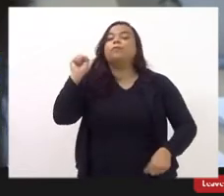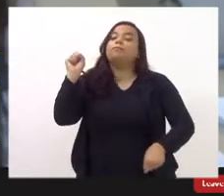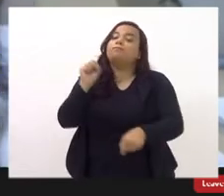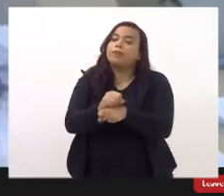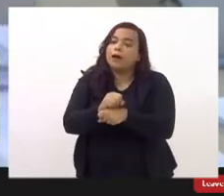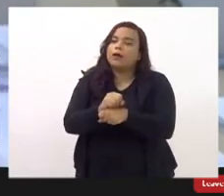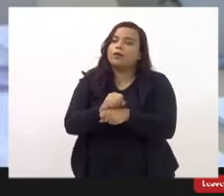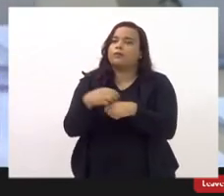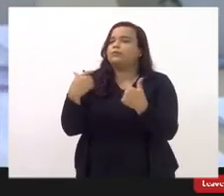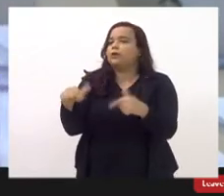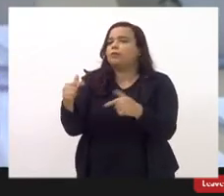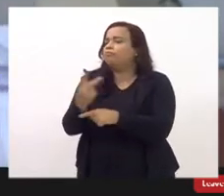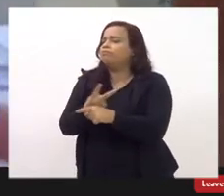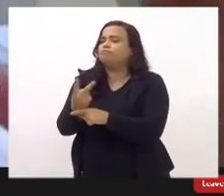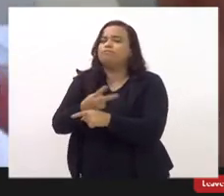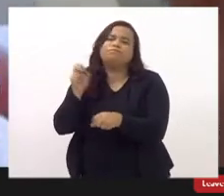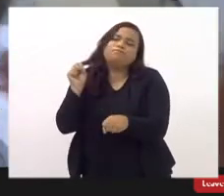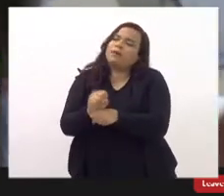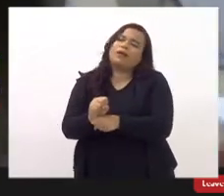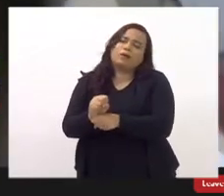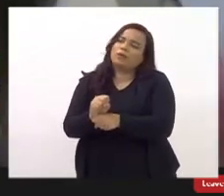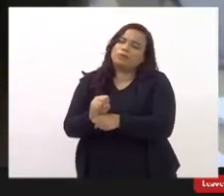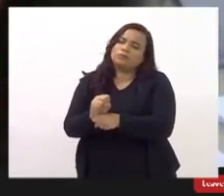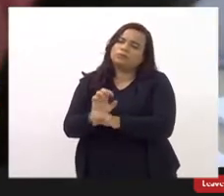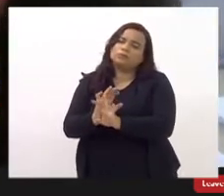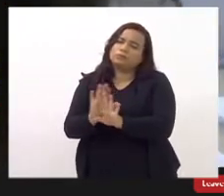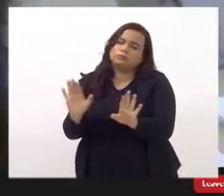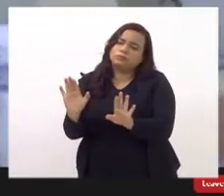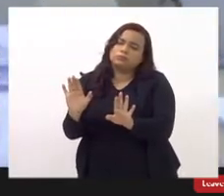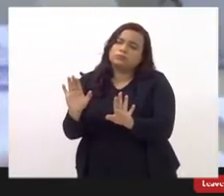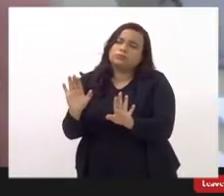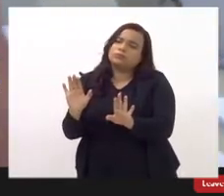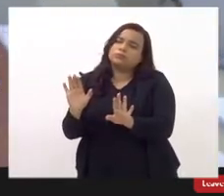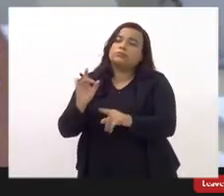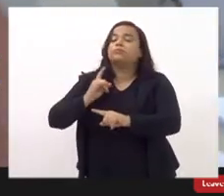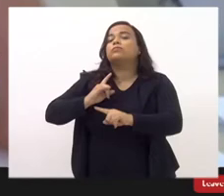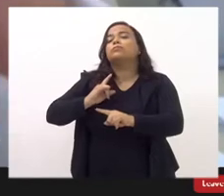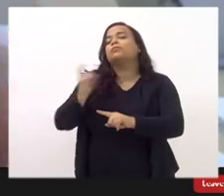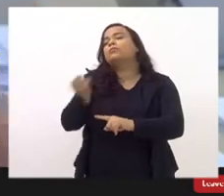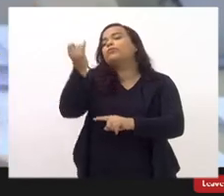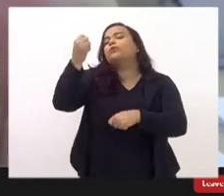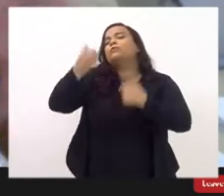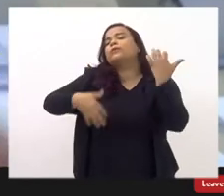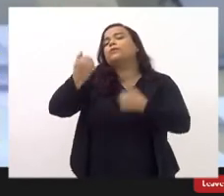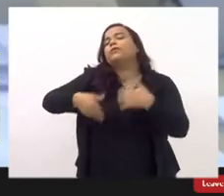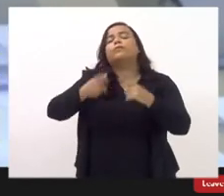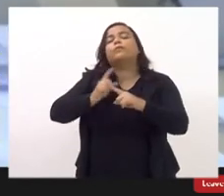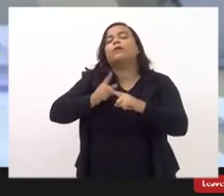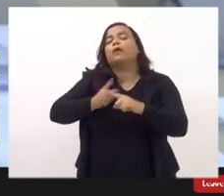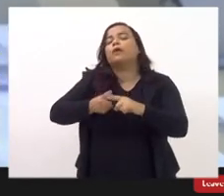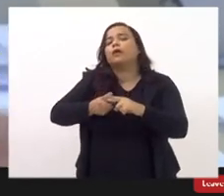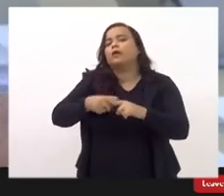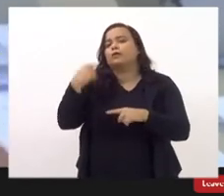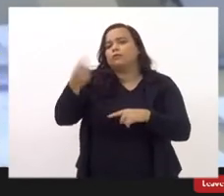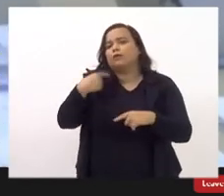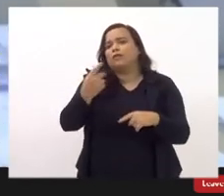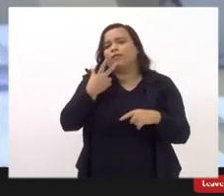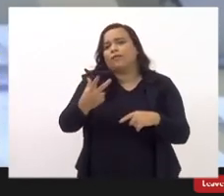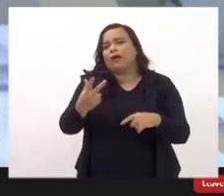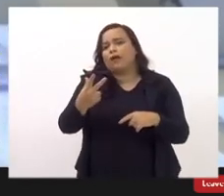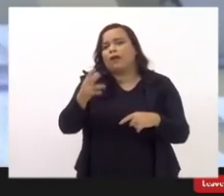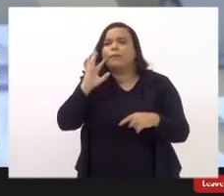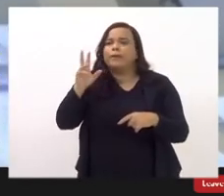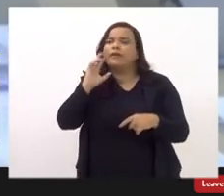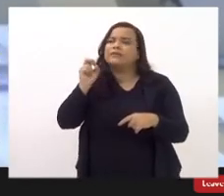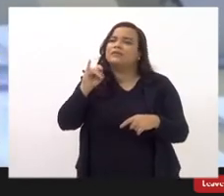os desalentados. E qual a importância disso para o que a gente está falando? Porque a gente está falando, basicamente, se vocês pegaram